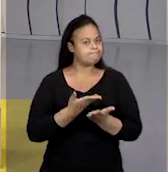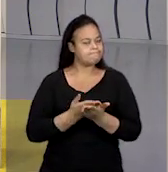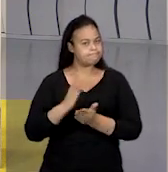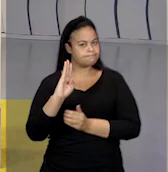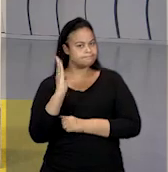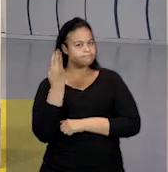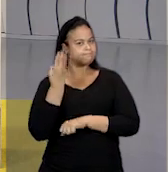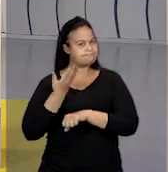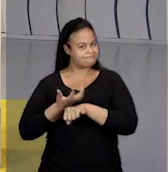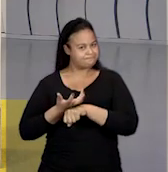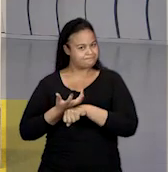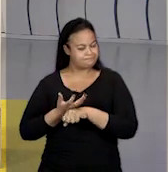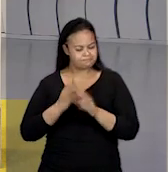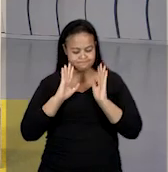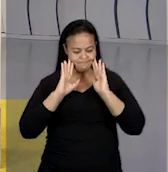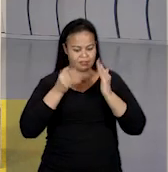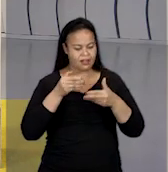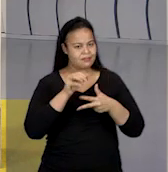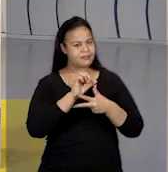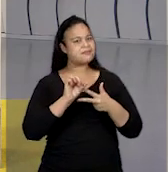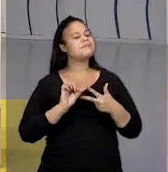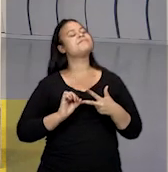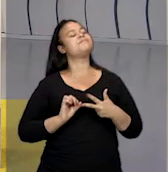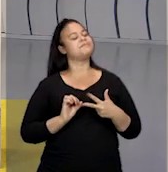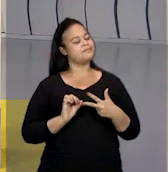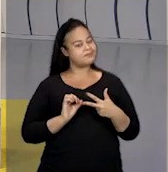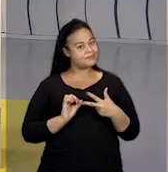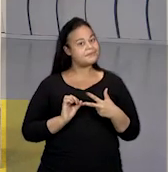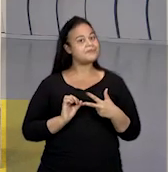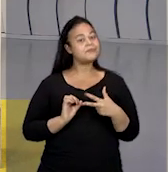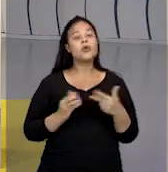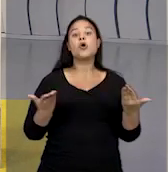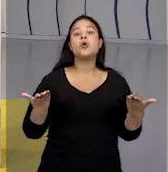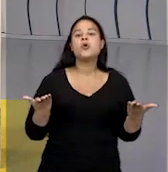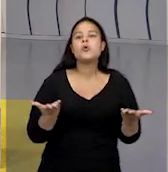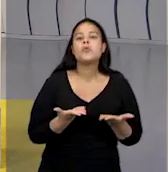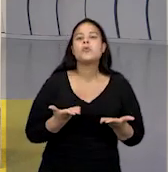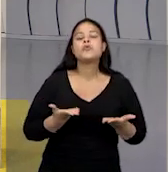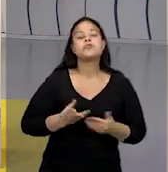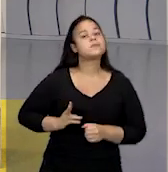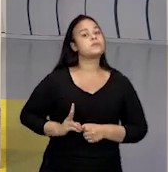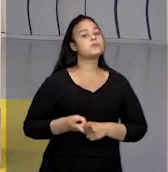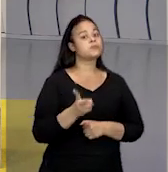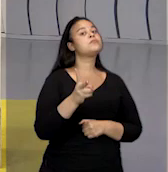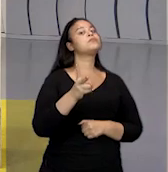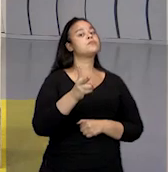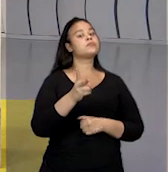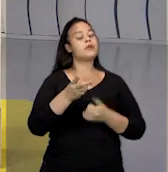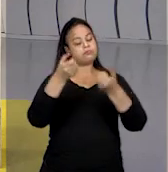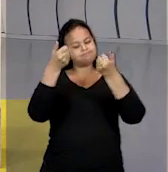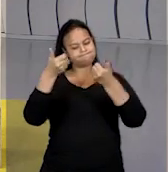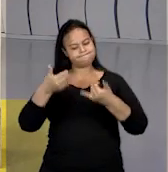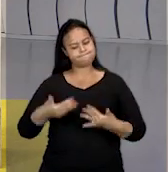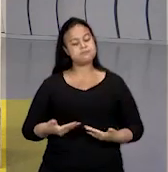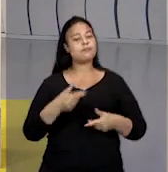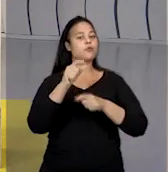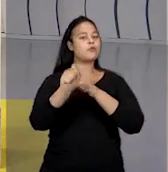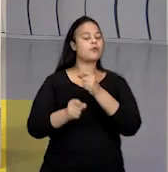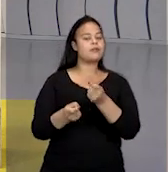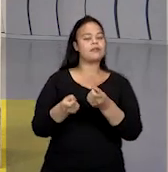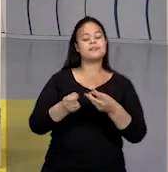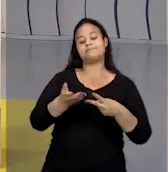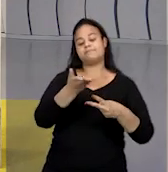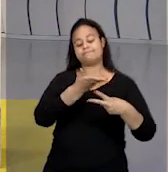focada para você que vai fazer a prova do Enem. Nessa aula de hoje, nós continuaremos a falar, então, sobre